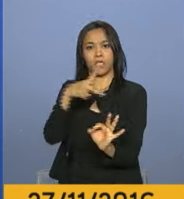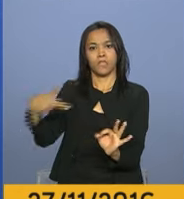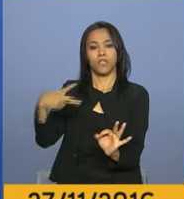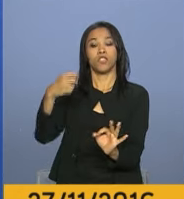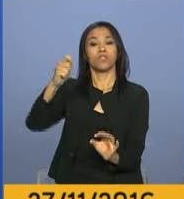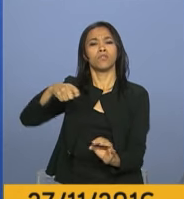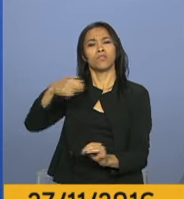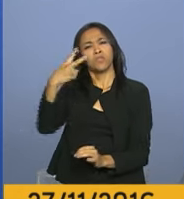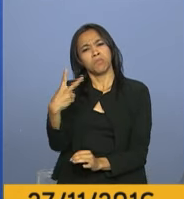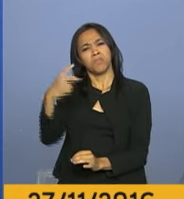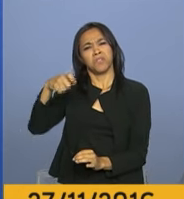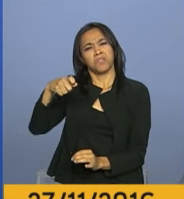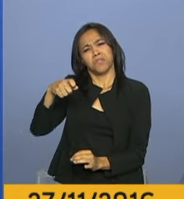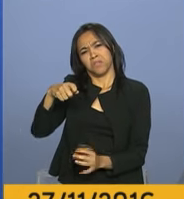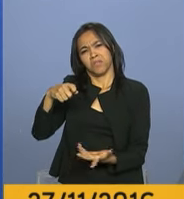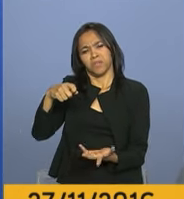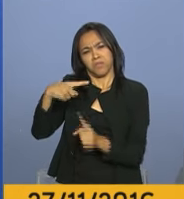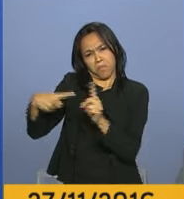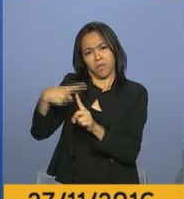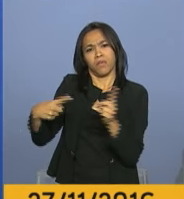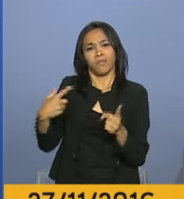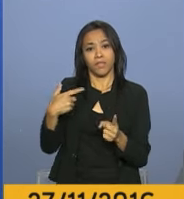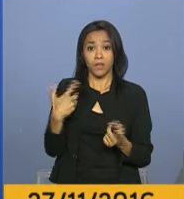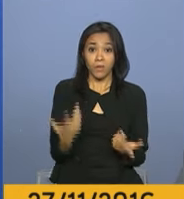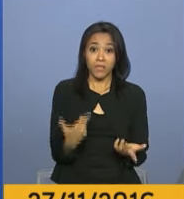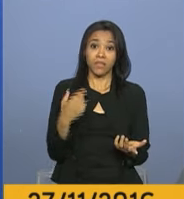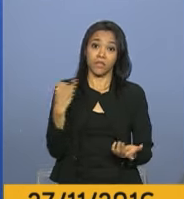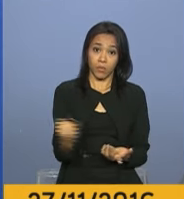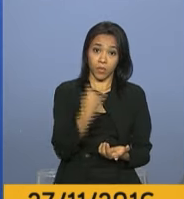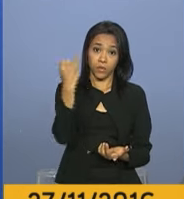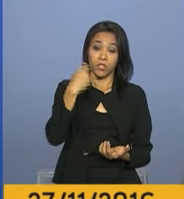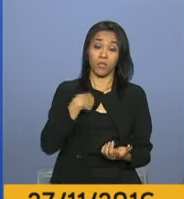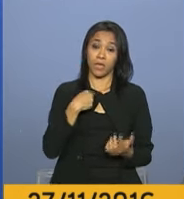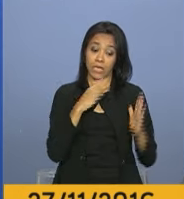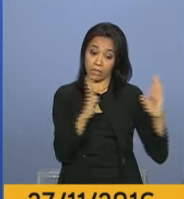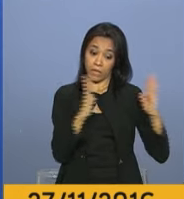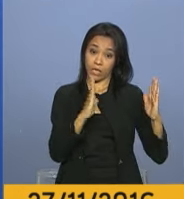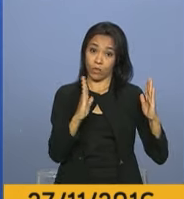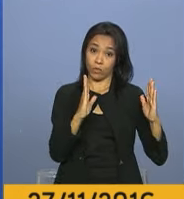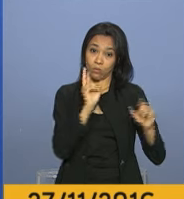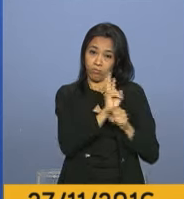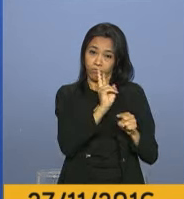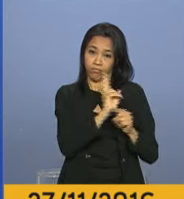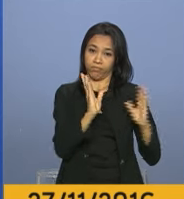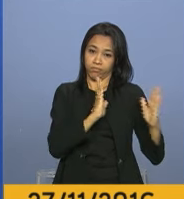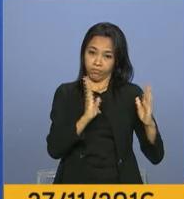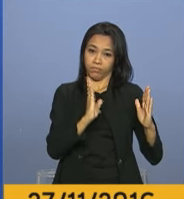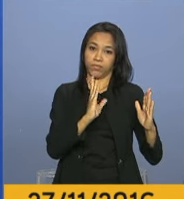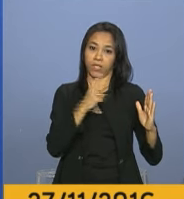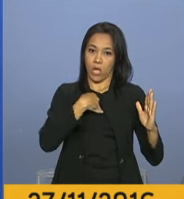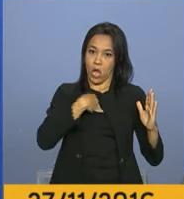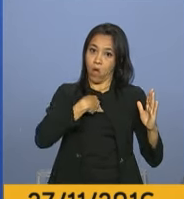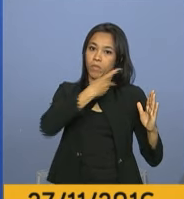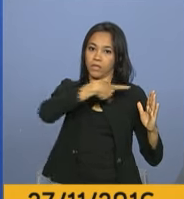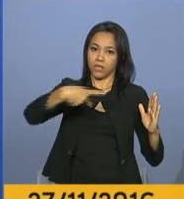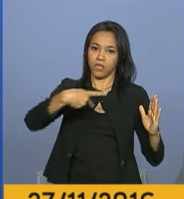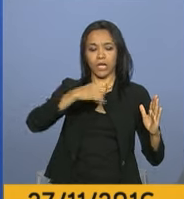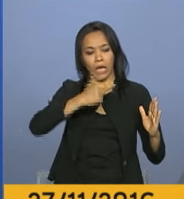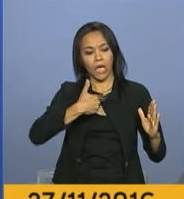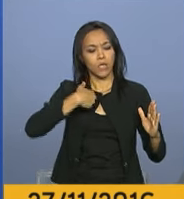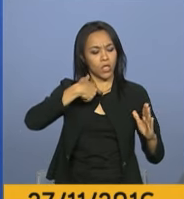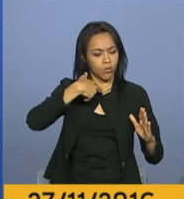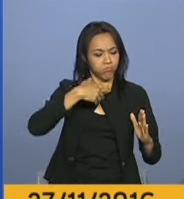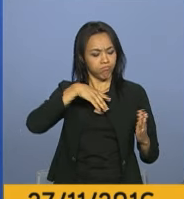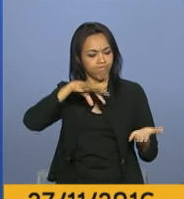é? Então, e essa questão política é relevante, porque na interinidade, é claro que os atos que você vai